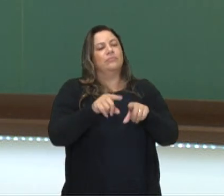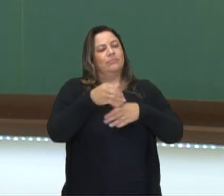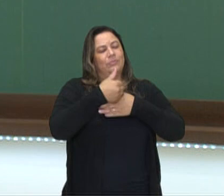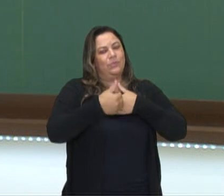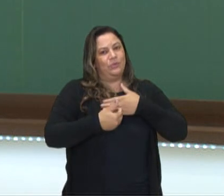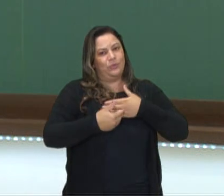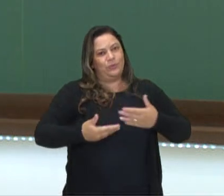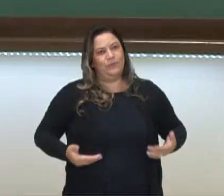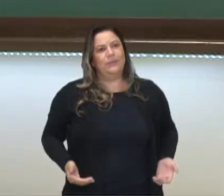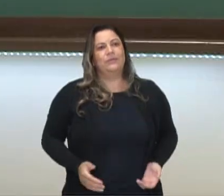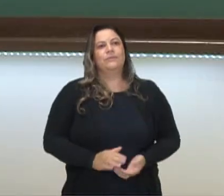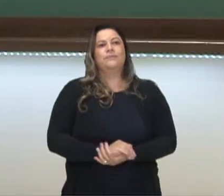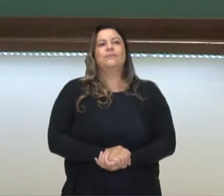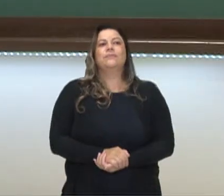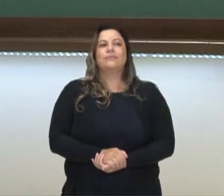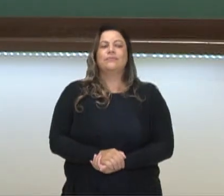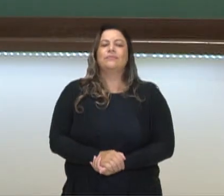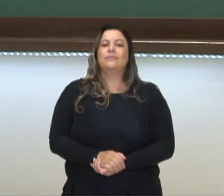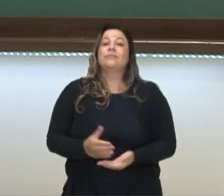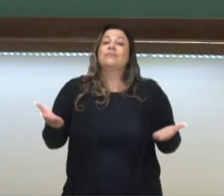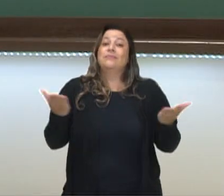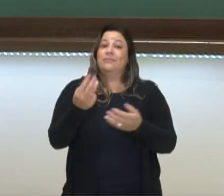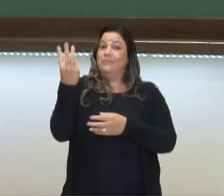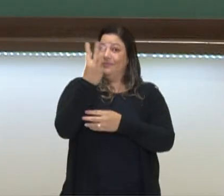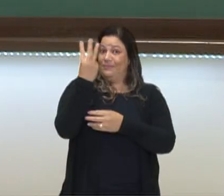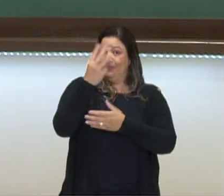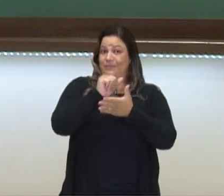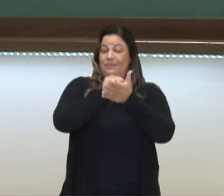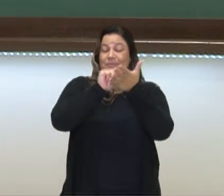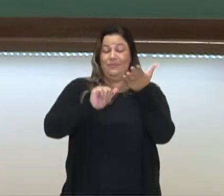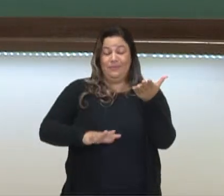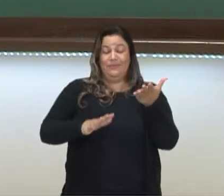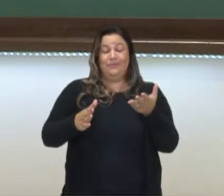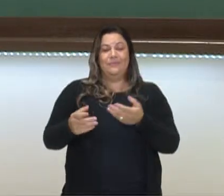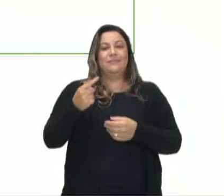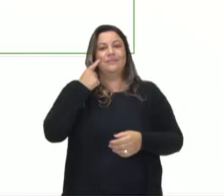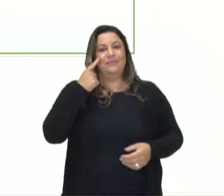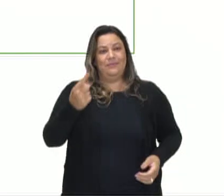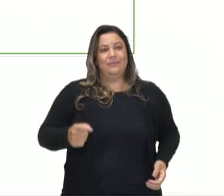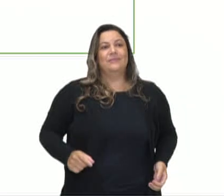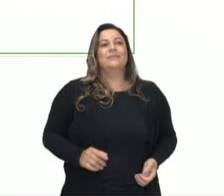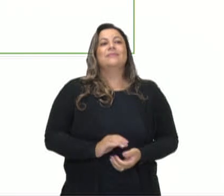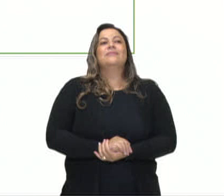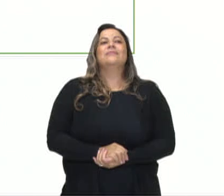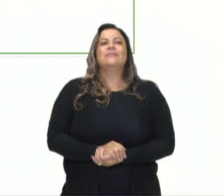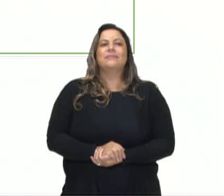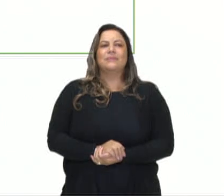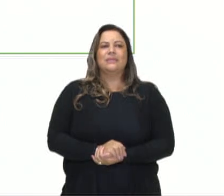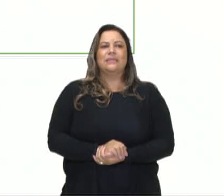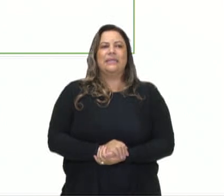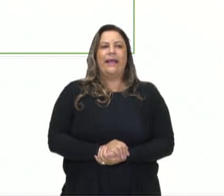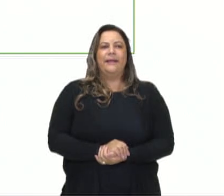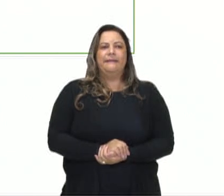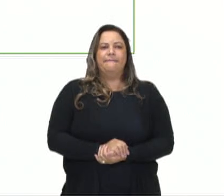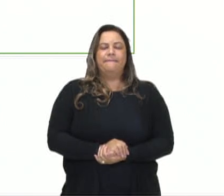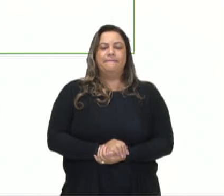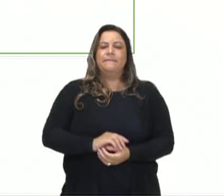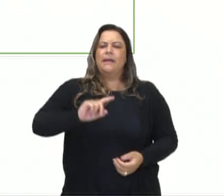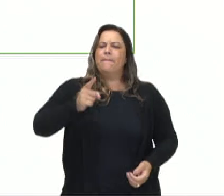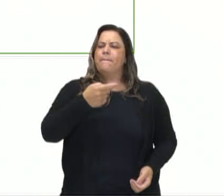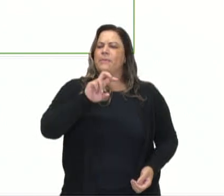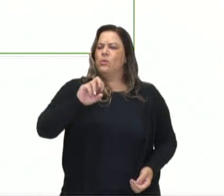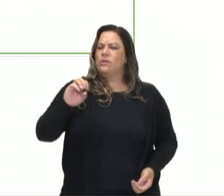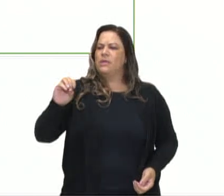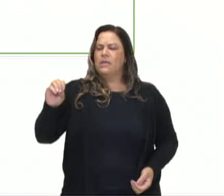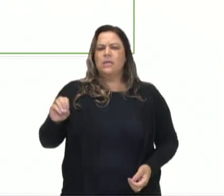desses países. E agora a nossa terceira atividade na tela para você. Acompanha aí, Abrigar pelo menos 1.500 espécies de